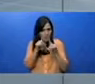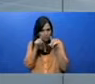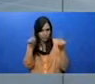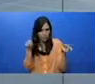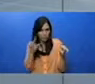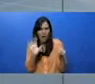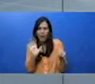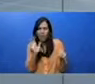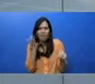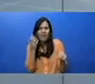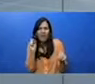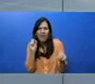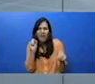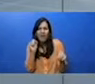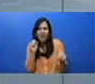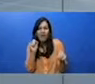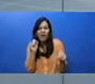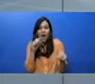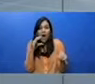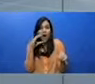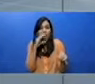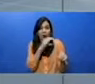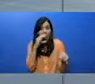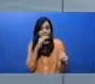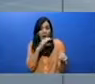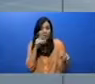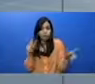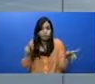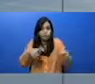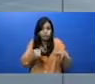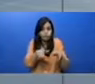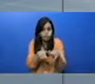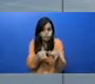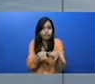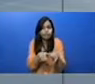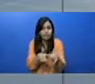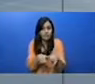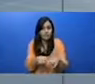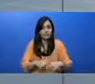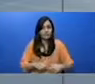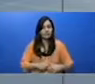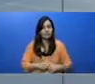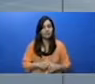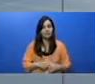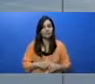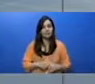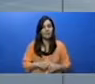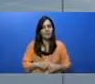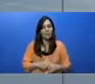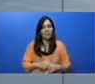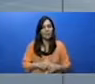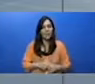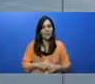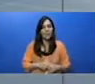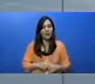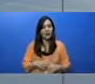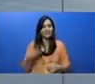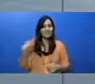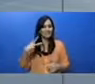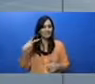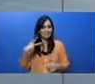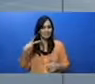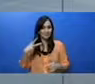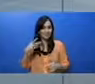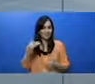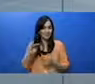de animais? Acelera o processo de extinção. É uma conscientização para as pessoas. Vamos para a segunda